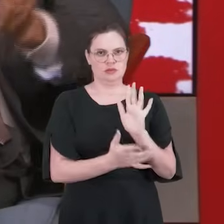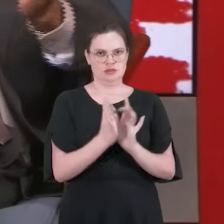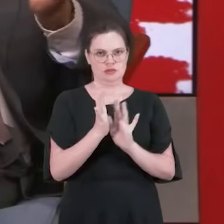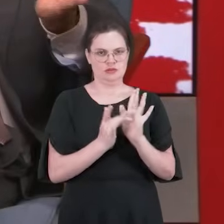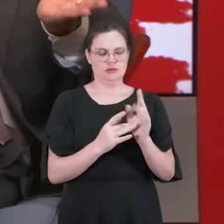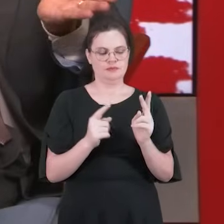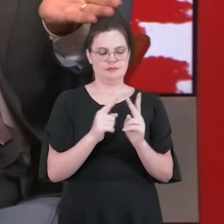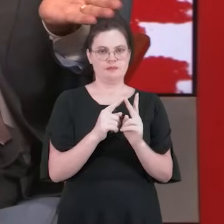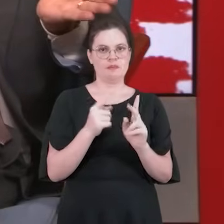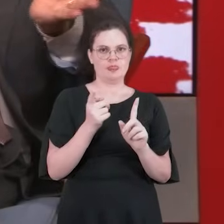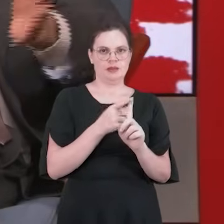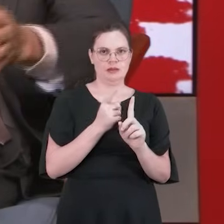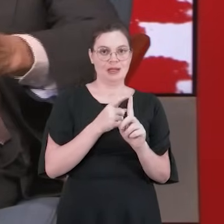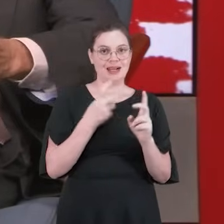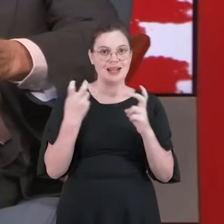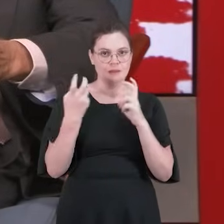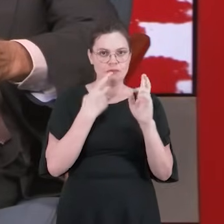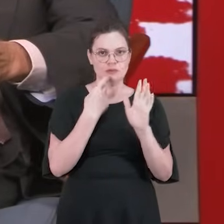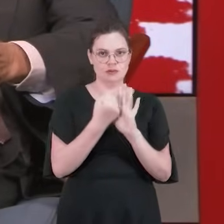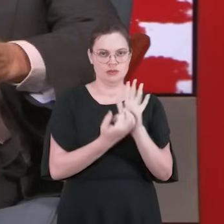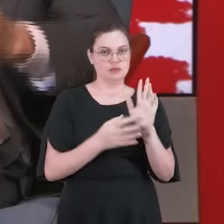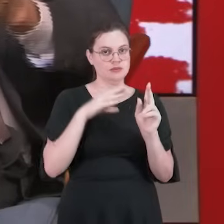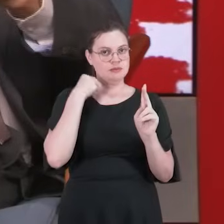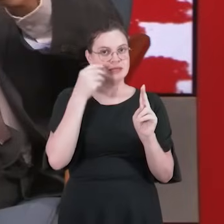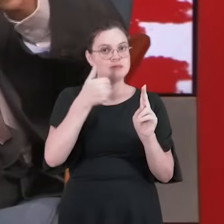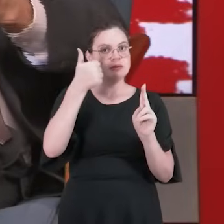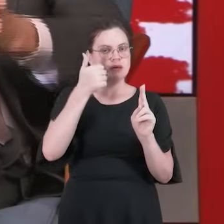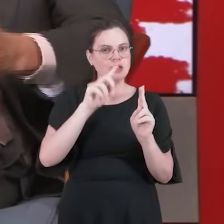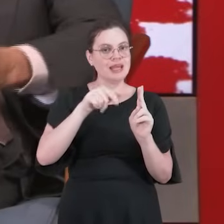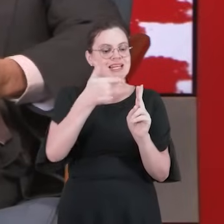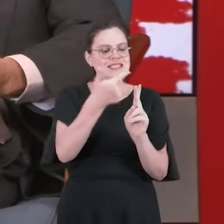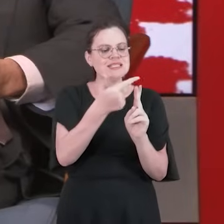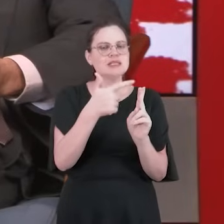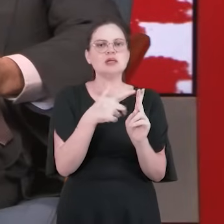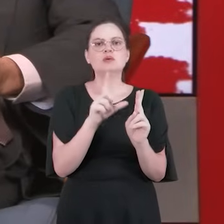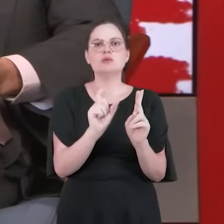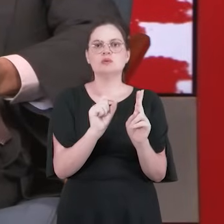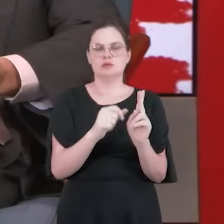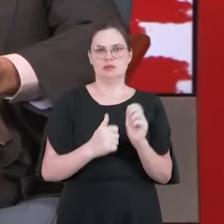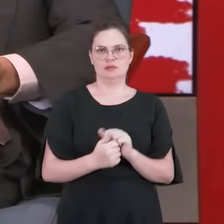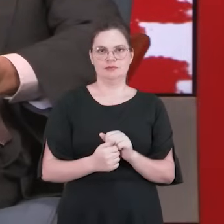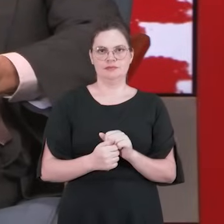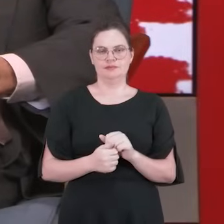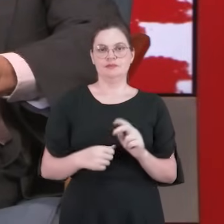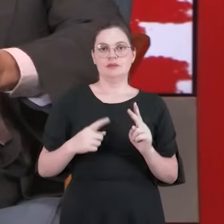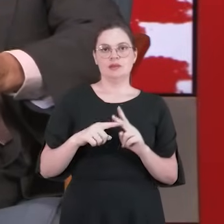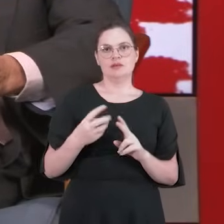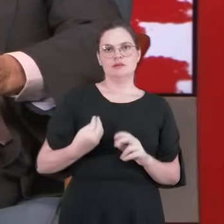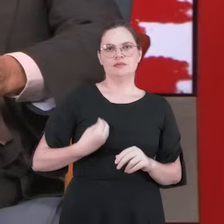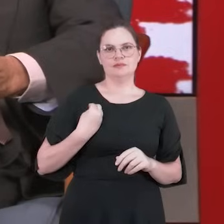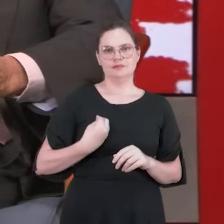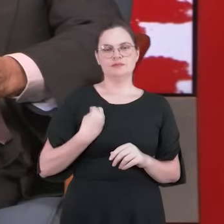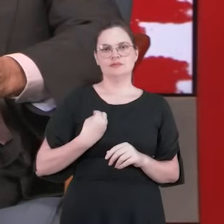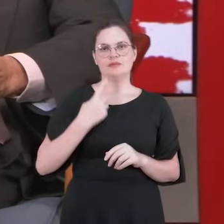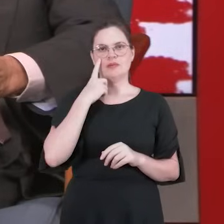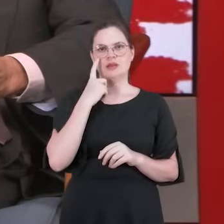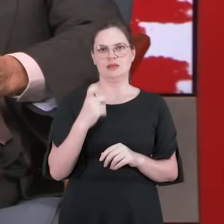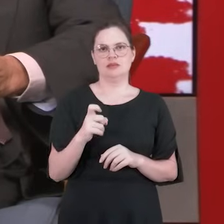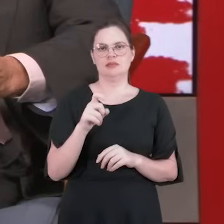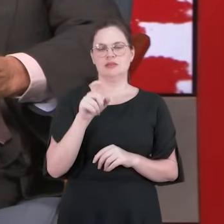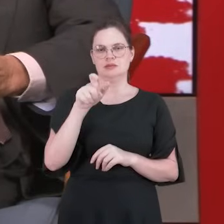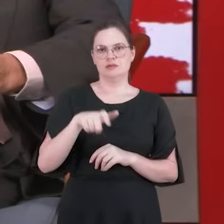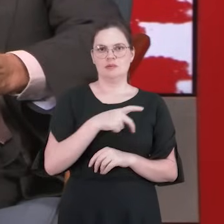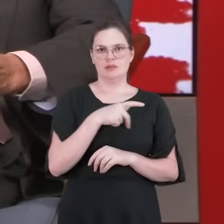que o primeiro foi o clamor, e aí uma participação muito interessante do